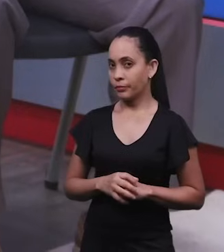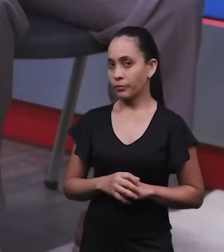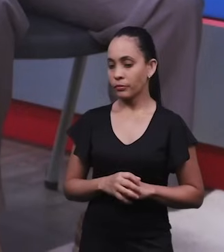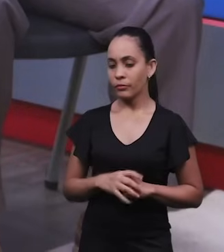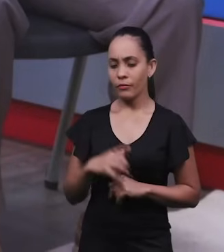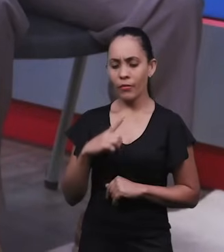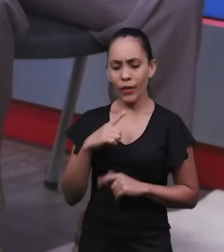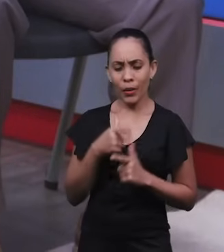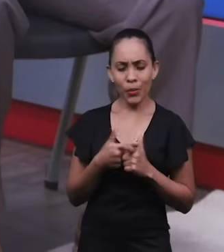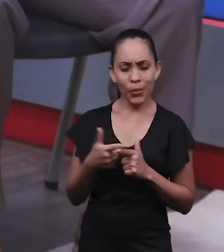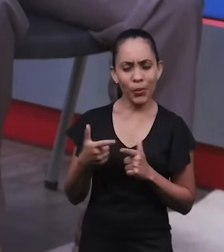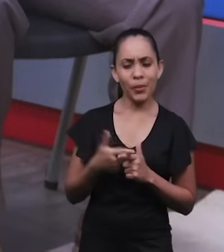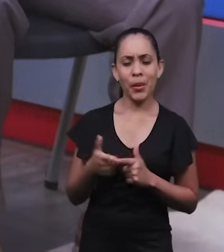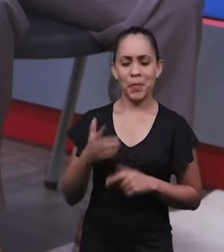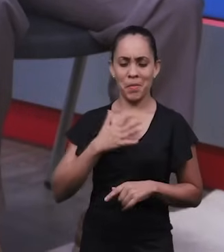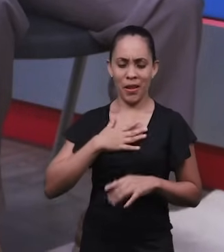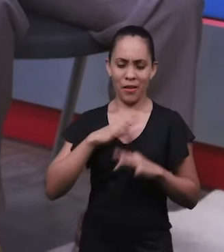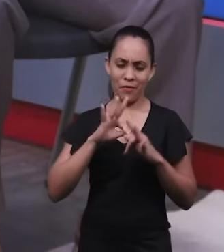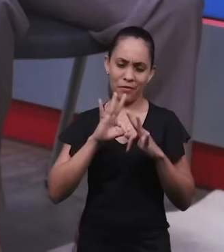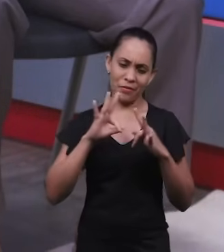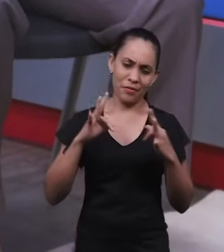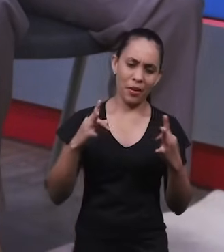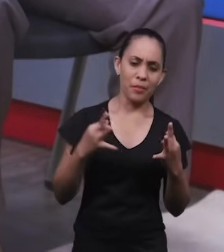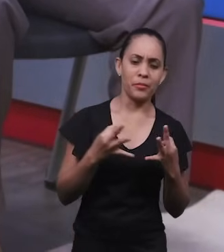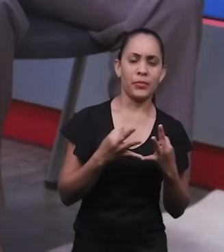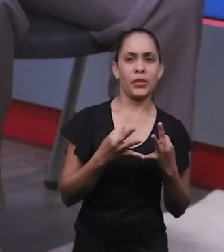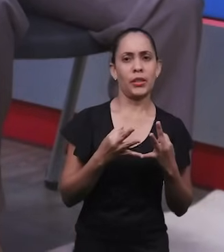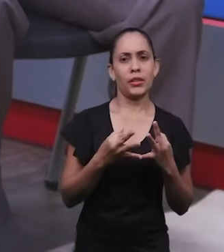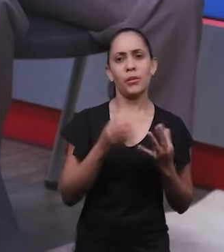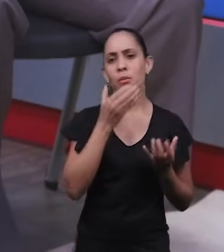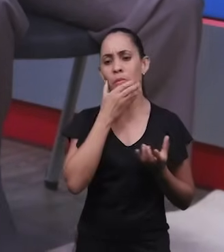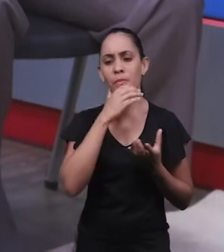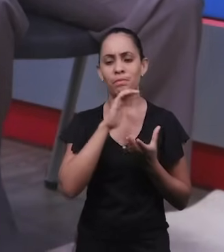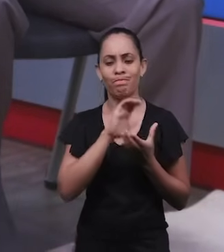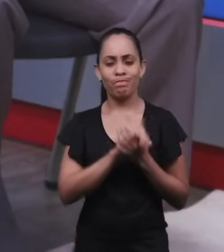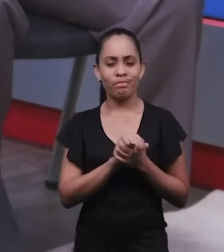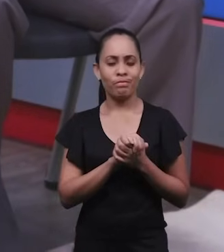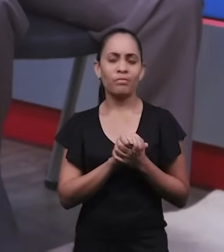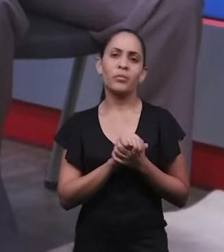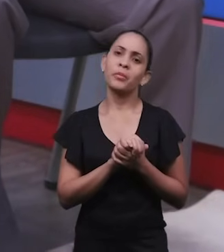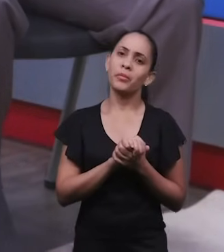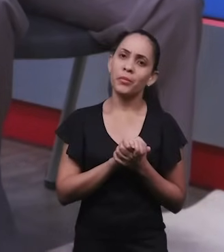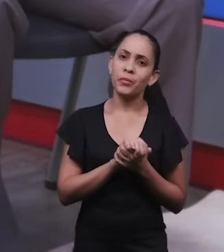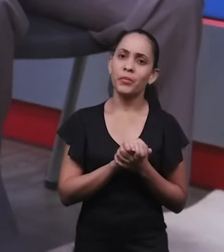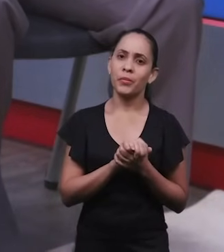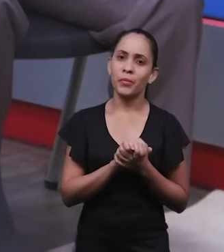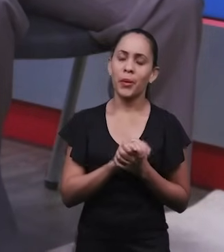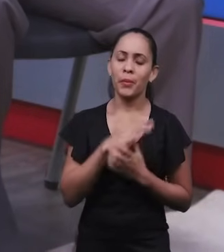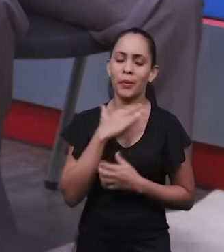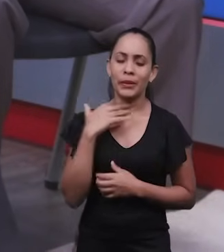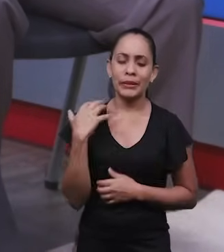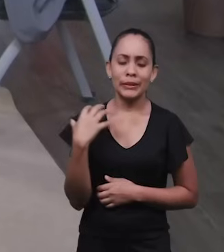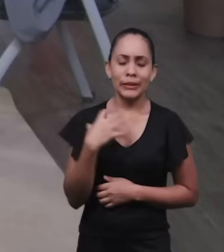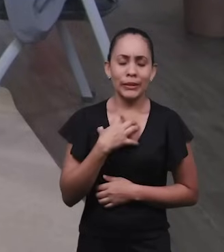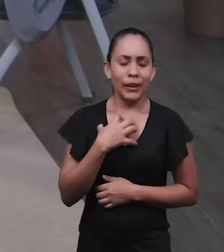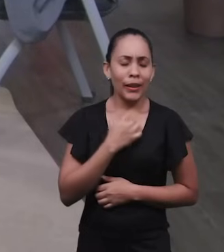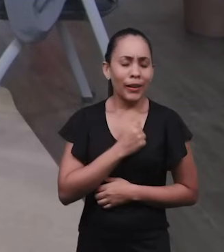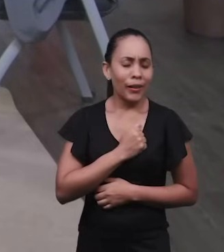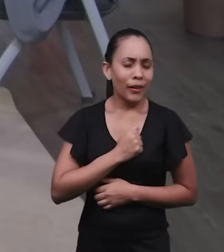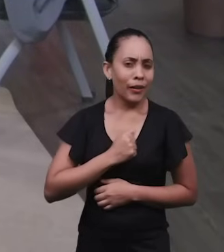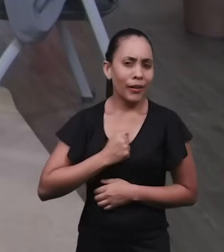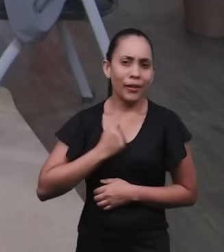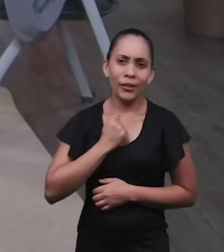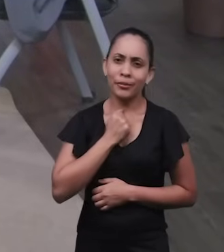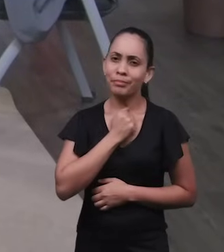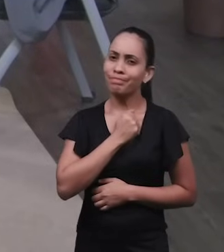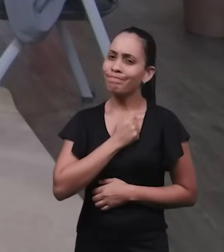o problema dela era familiar, que ela havia perdido o pai dela, e ela sentia muita